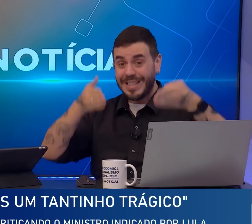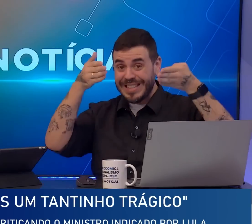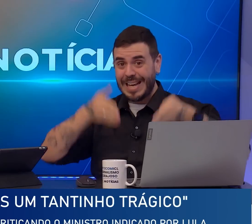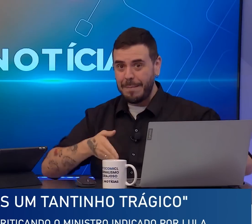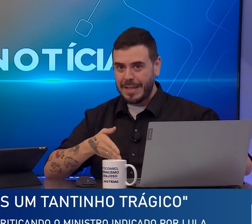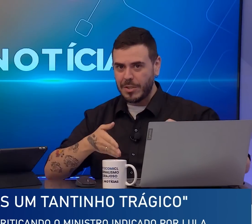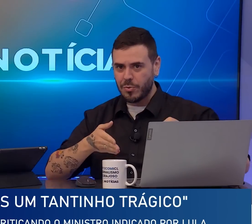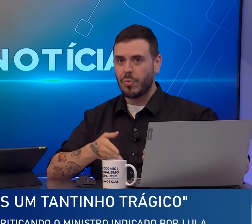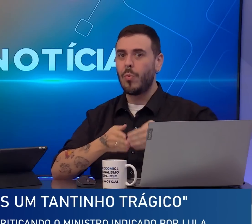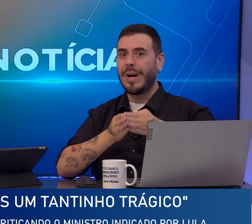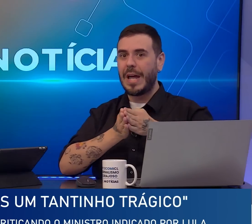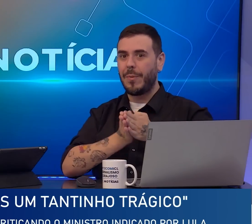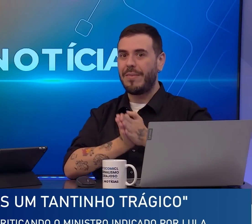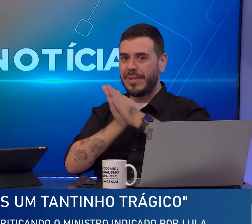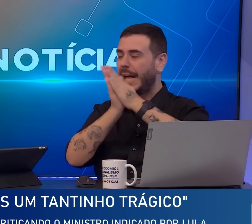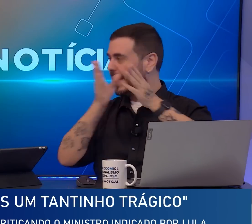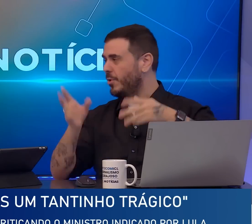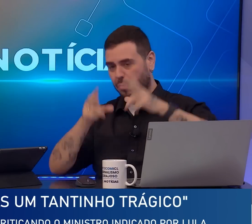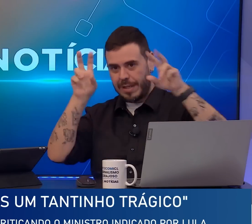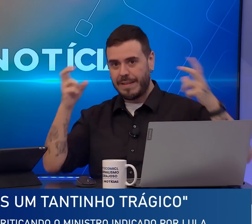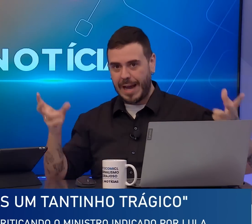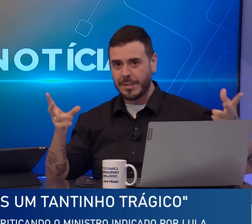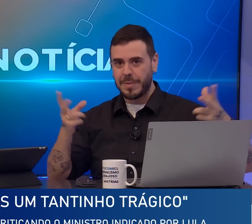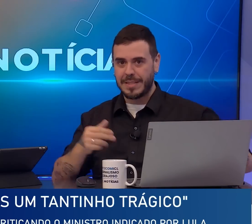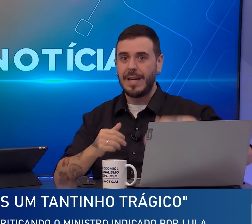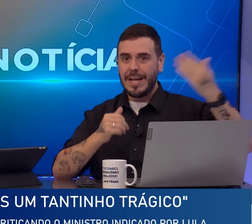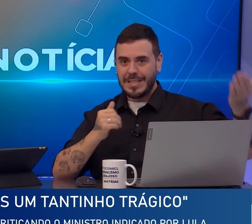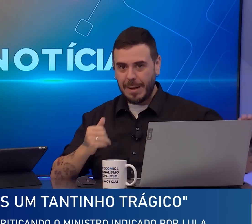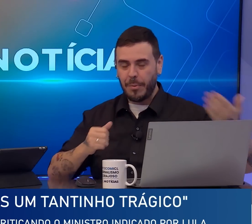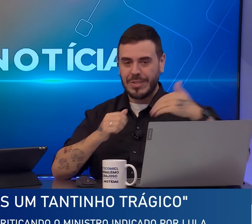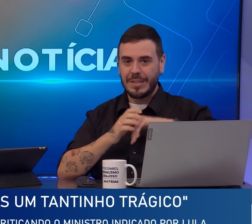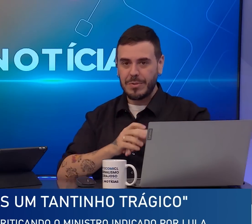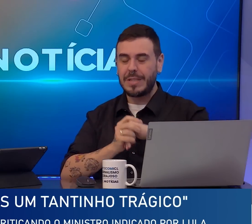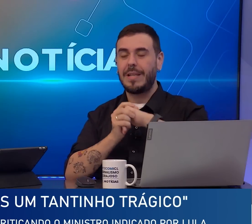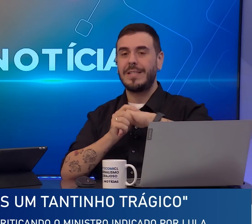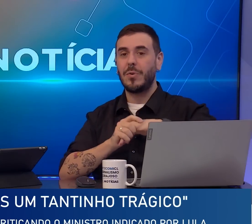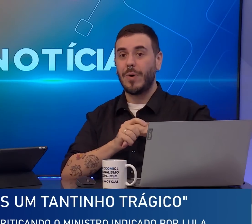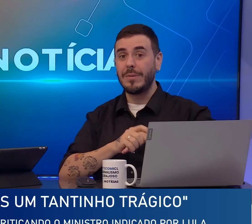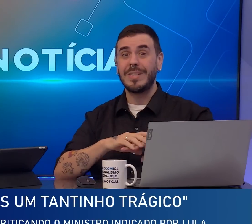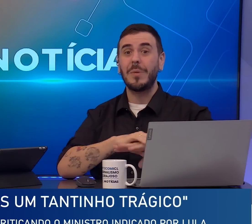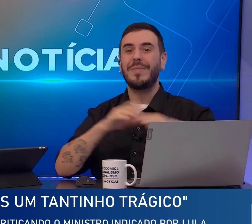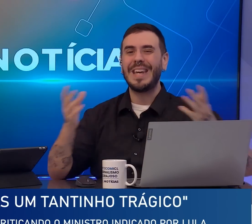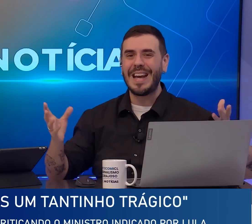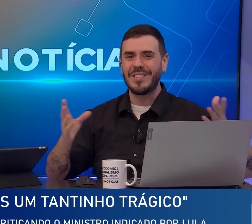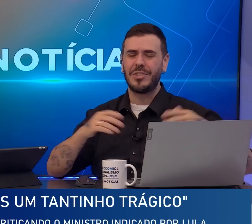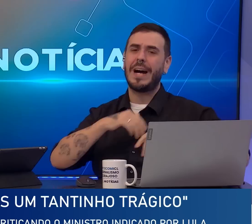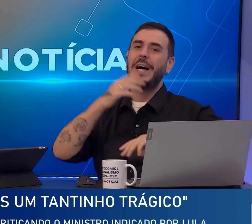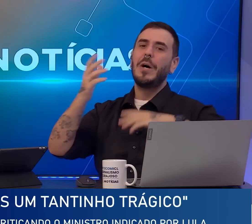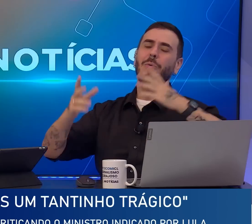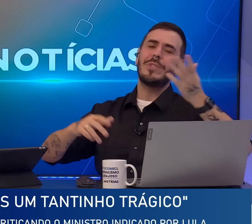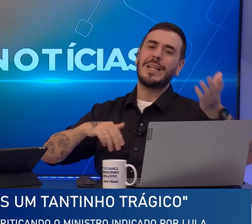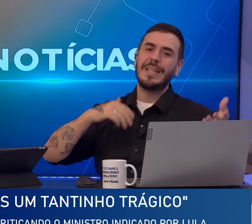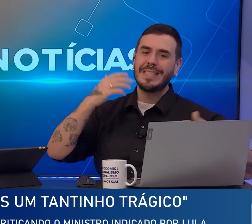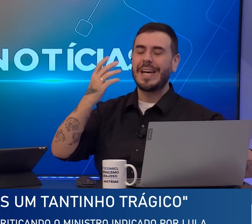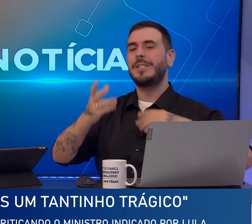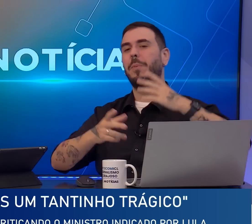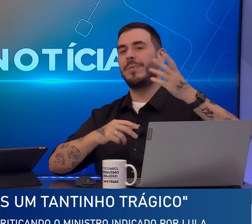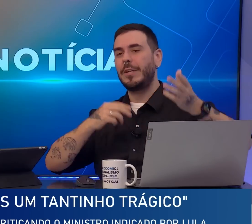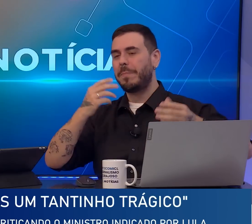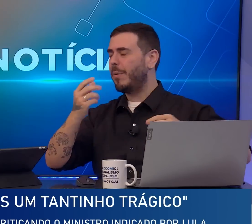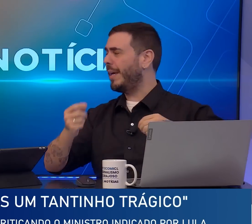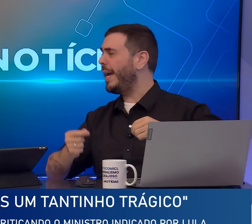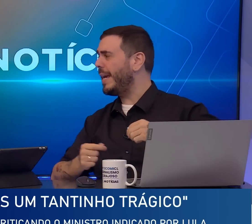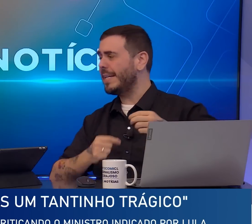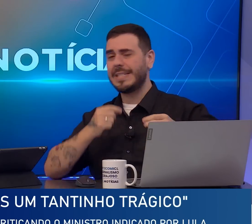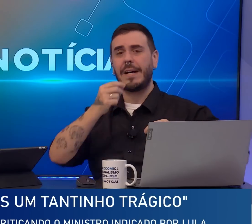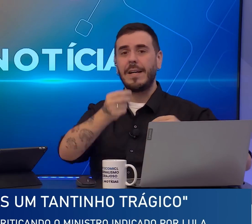ninguém, o Zanin já é ministro, o cargo é vitalício, entre aspas, né? Se aposenta aos 75 anos, então não tem essa de, o Zanin está respondendo